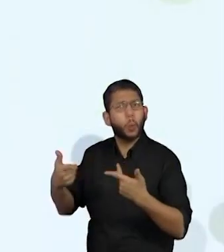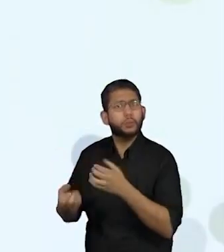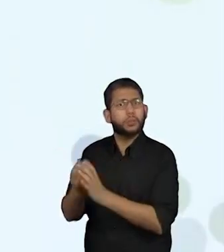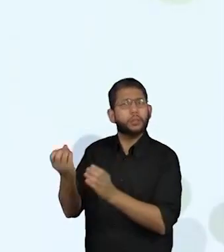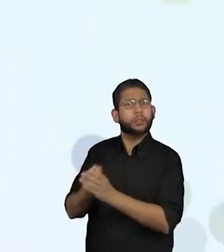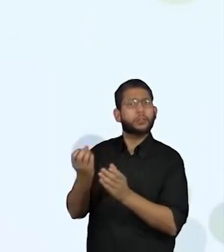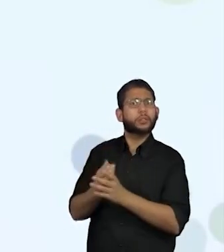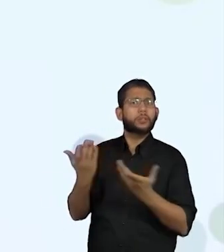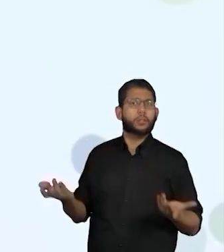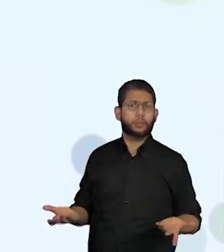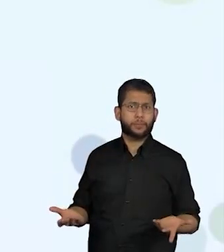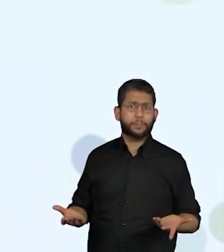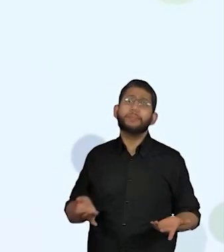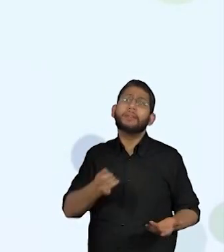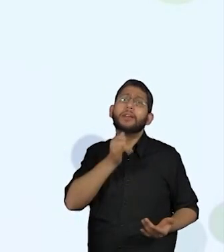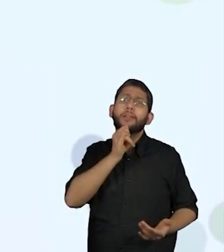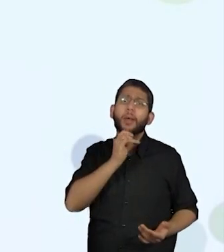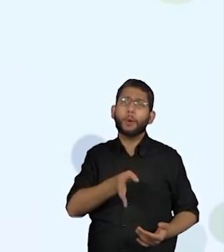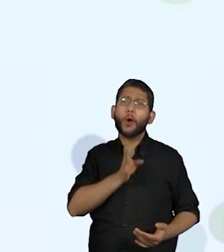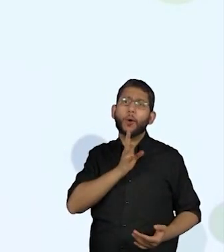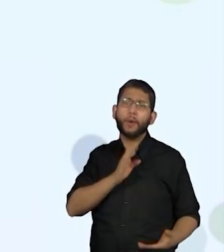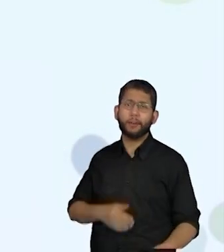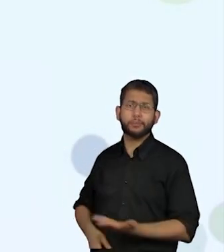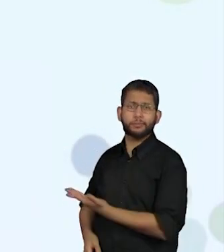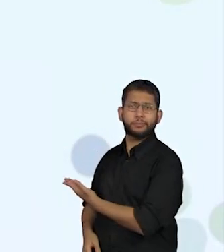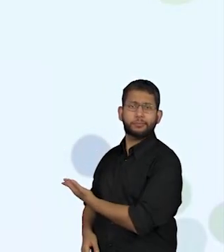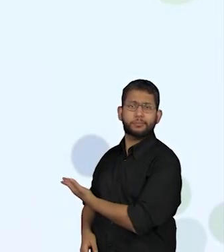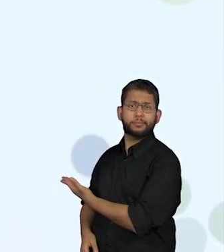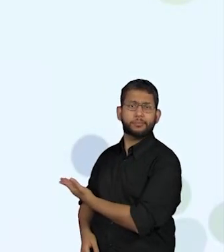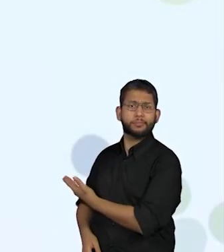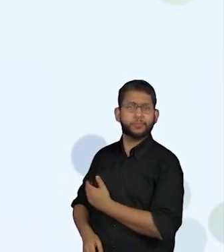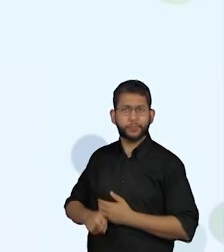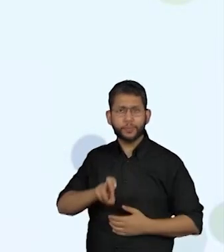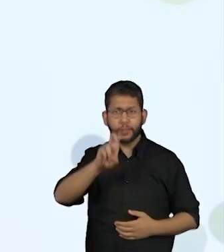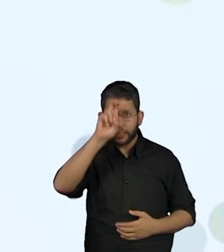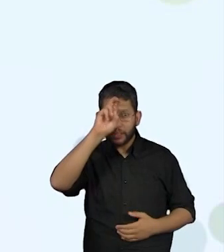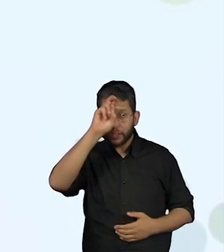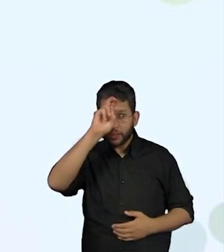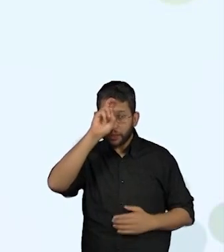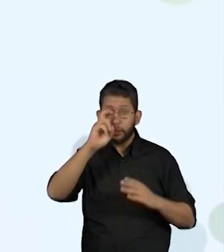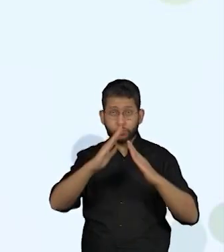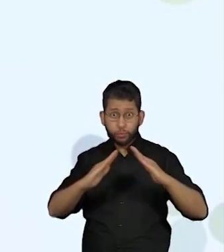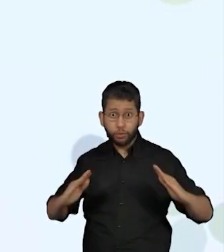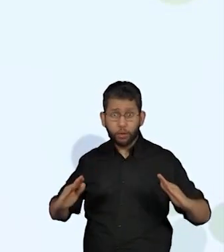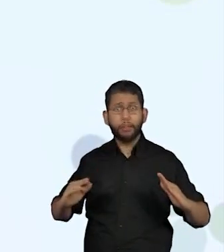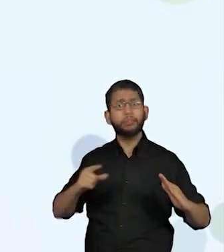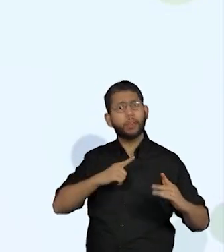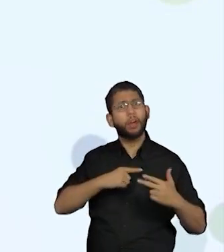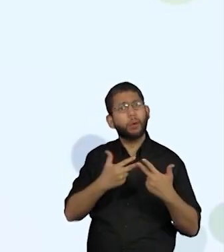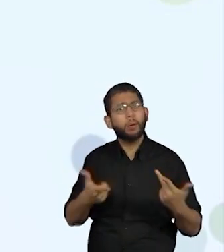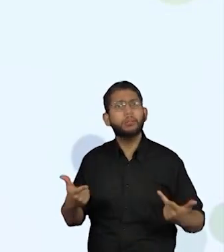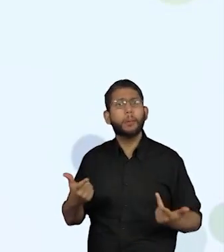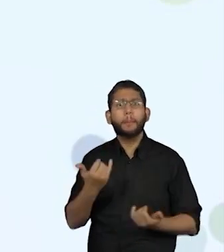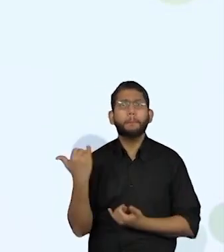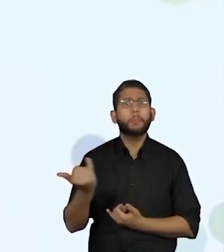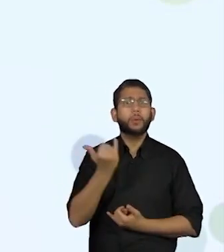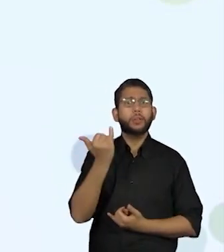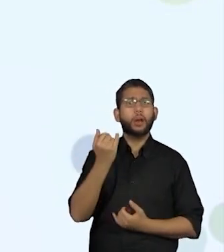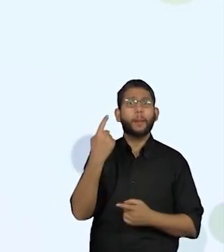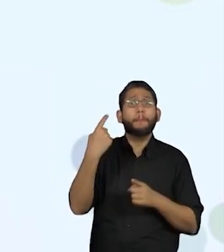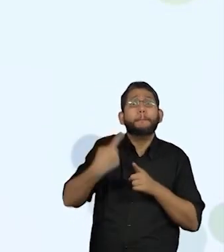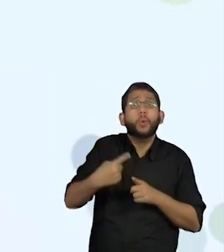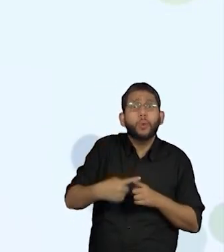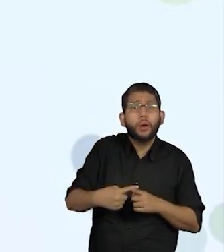muito antigo. Por exemplo, o Egito, ele deixou um grande legado, fundamentando o desenvolvimento em todo o